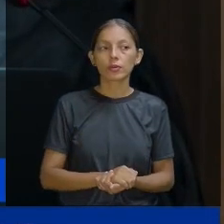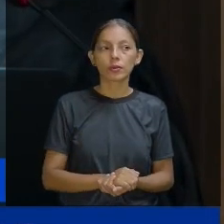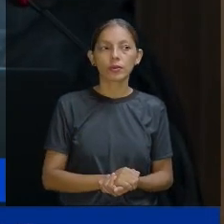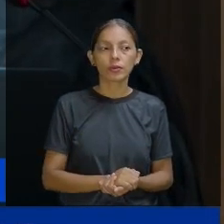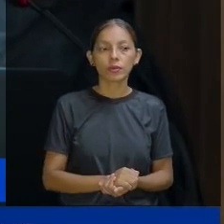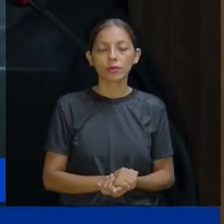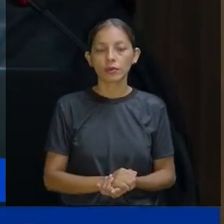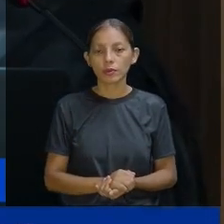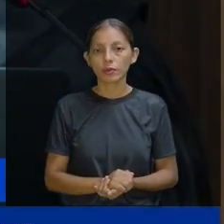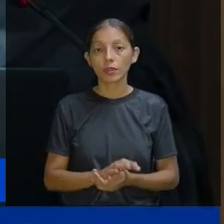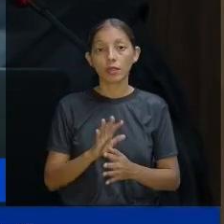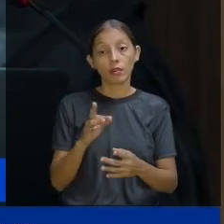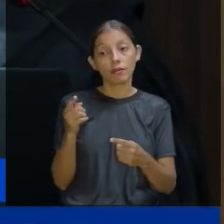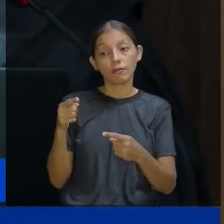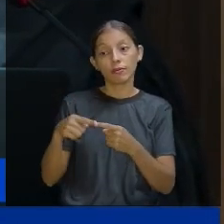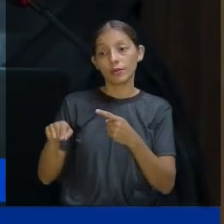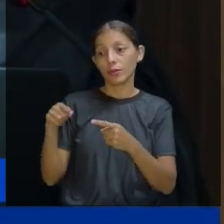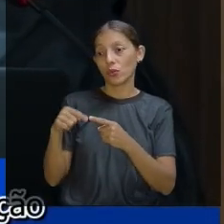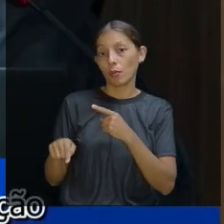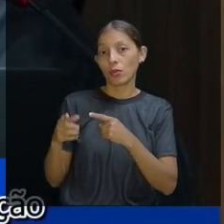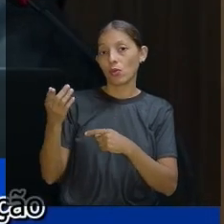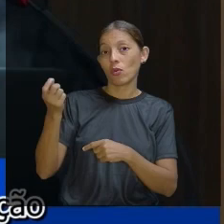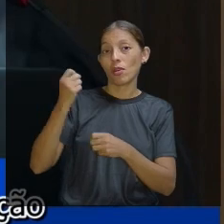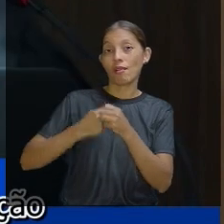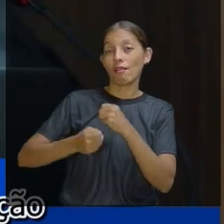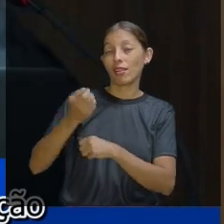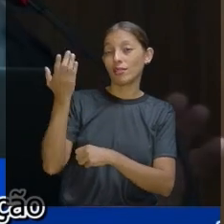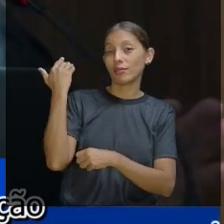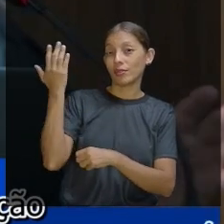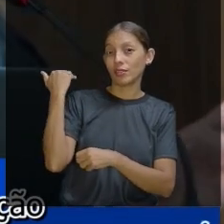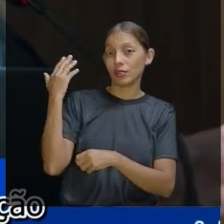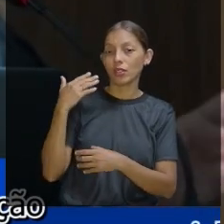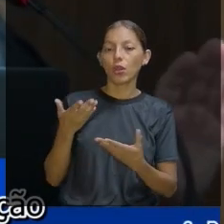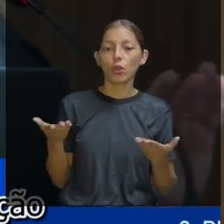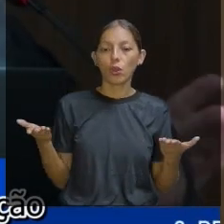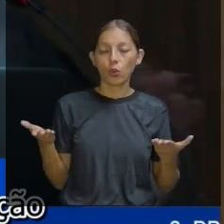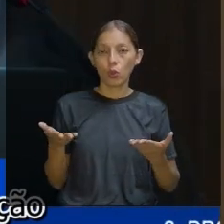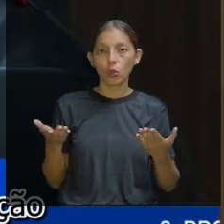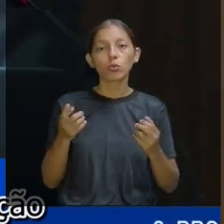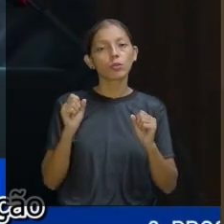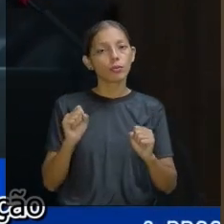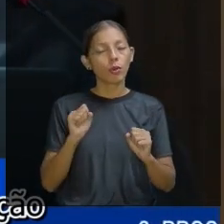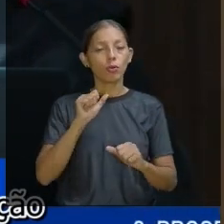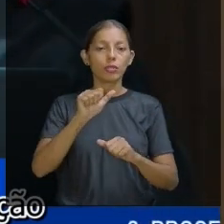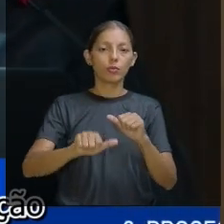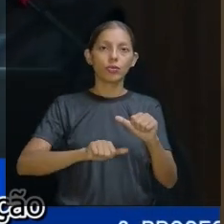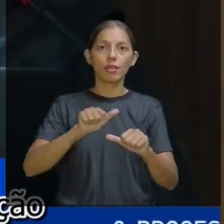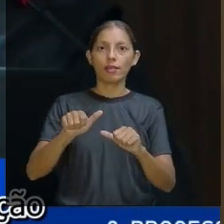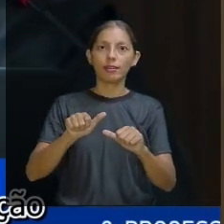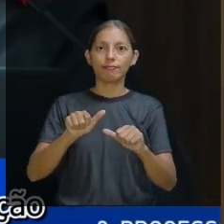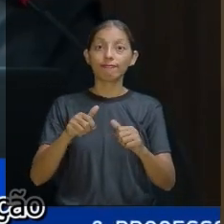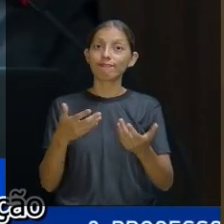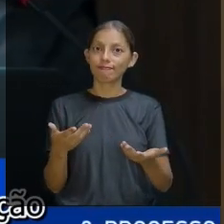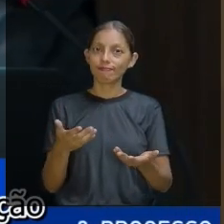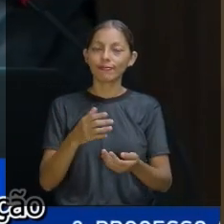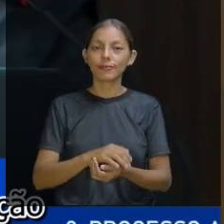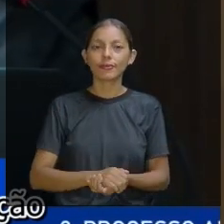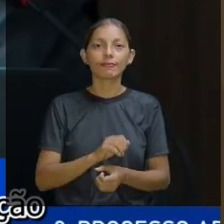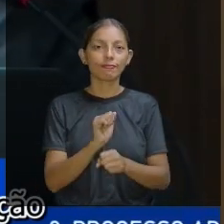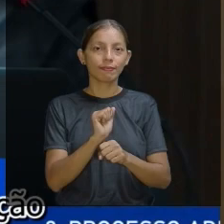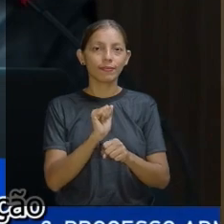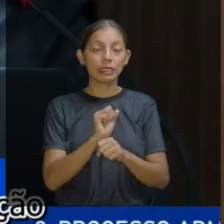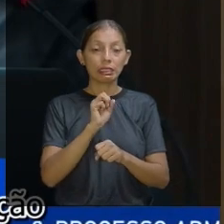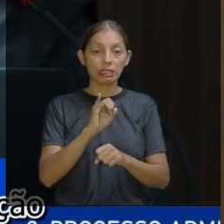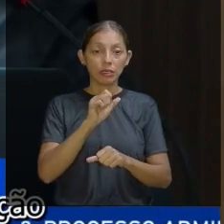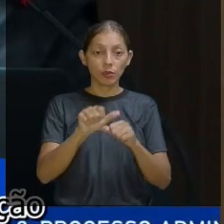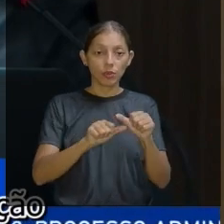não aplicou para aquelas eleições. Então, é possível que ainda venha alguma alteração nesse sentido, em relação